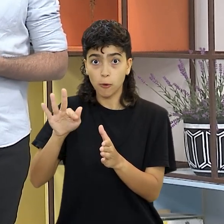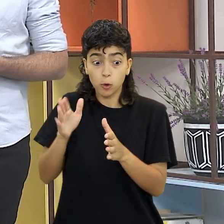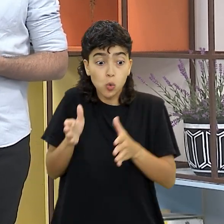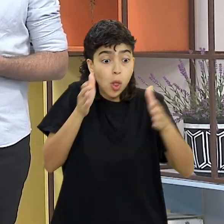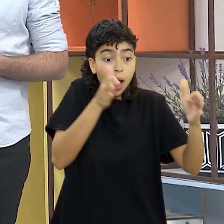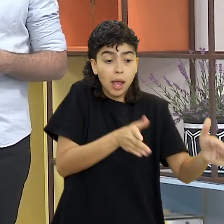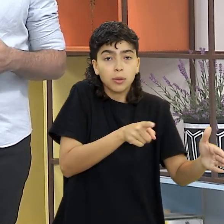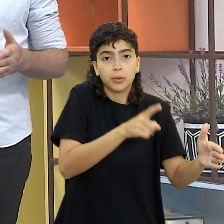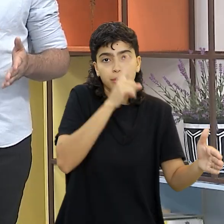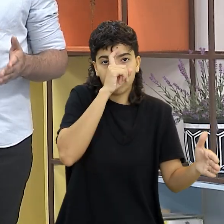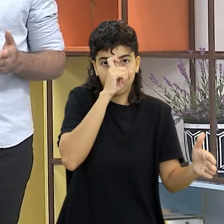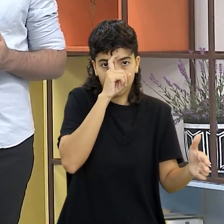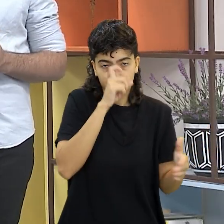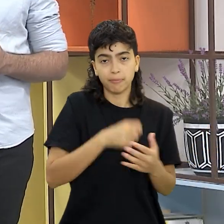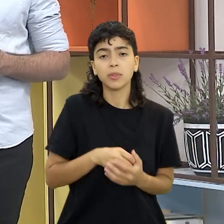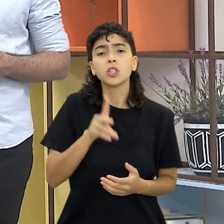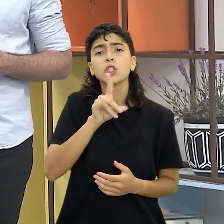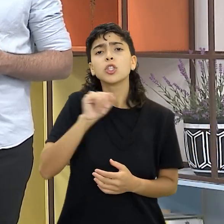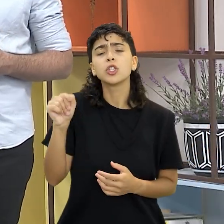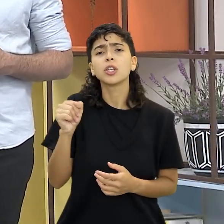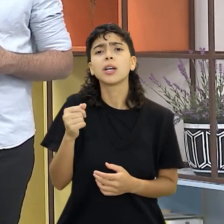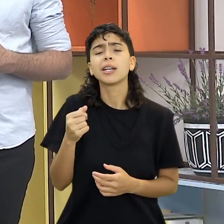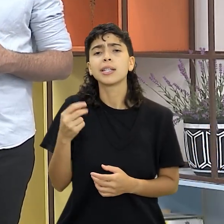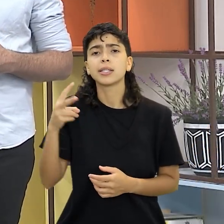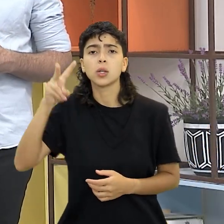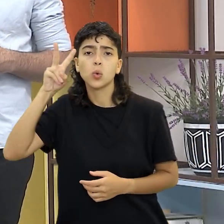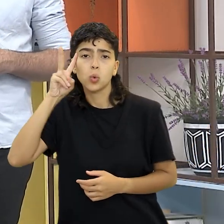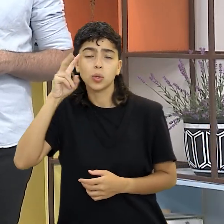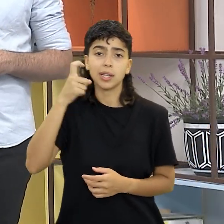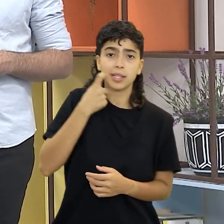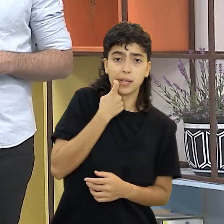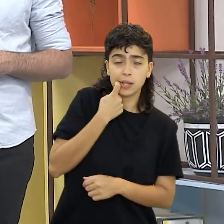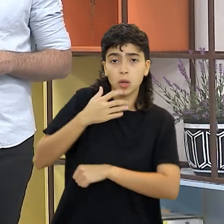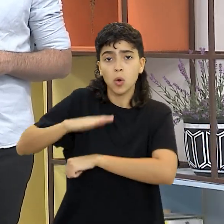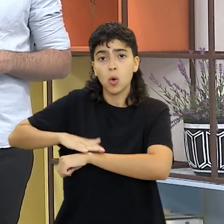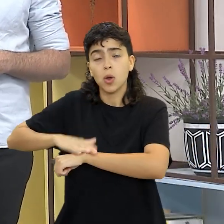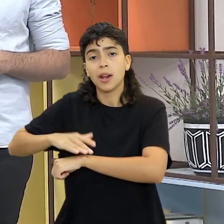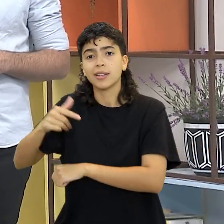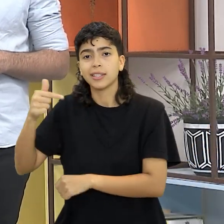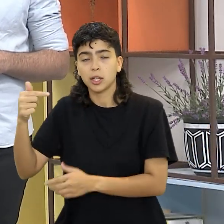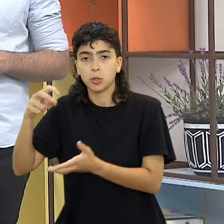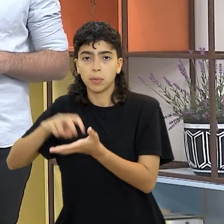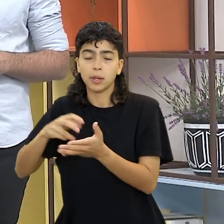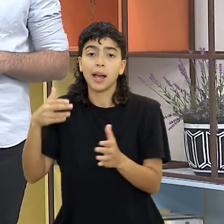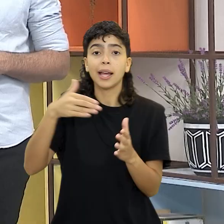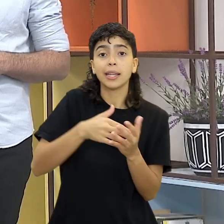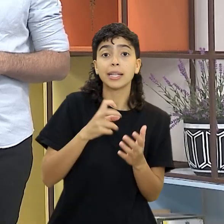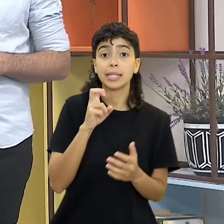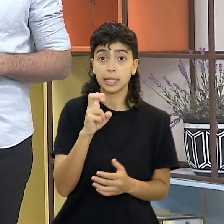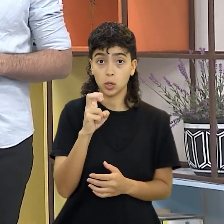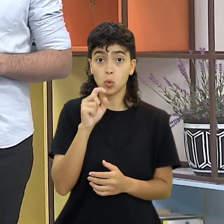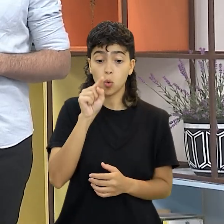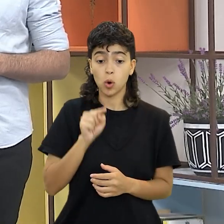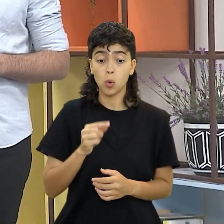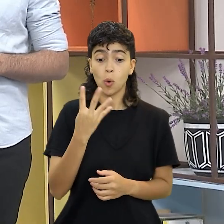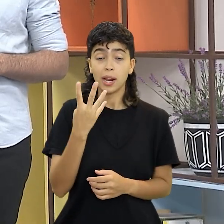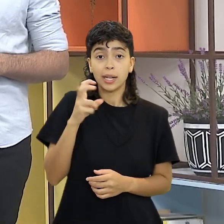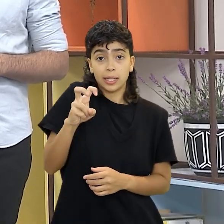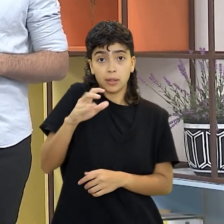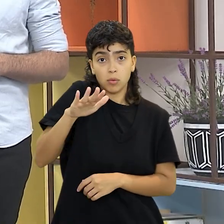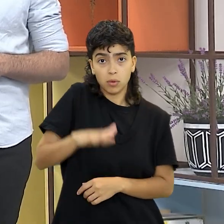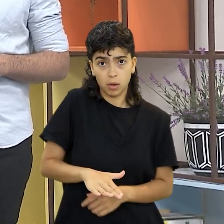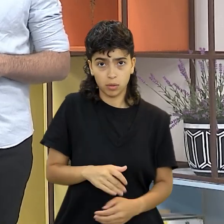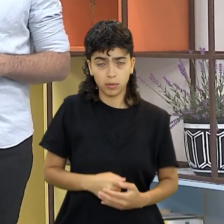ele funciona de segunda a sexta-feira, das 7 horas da manhã até as 5h45 da tarde, tá bom? Os telefones